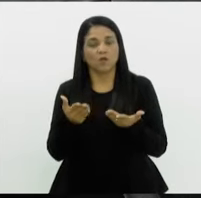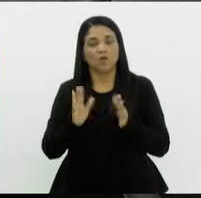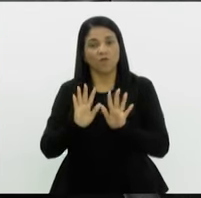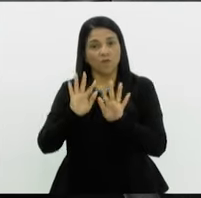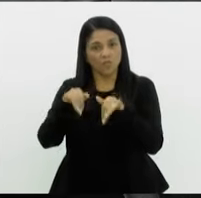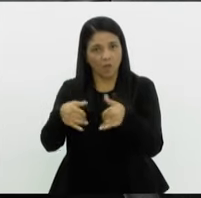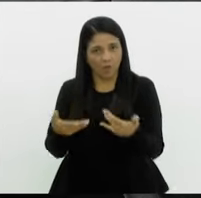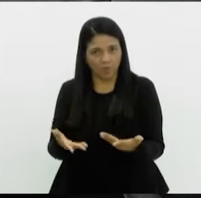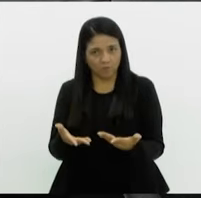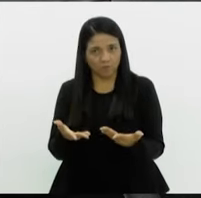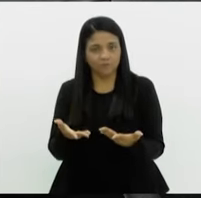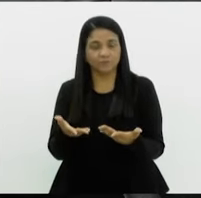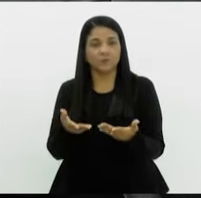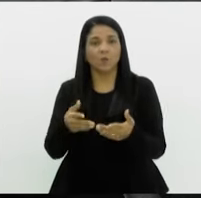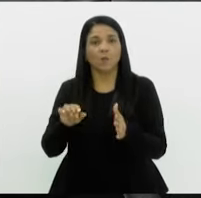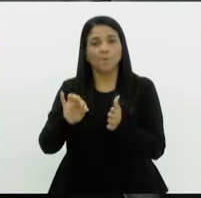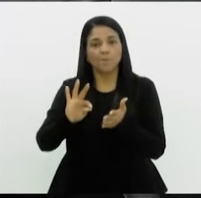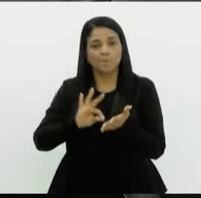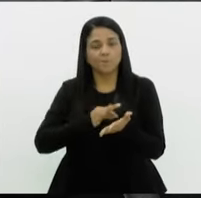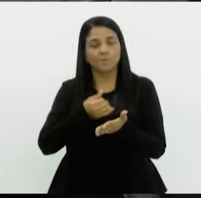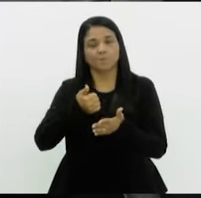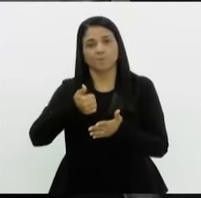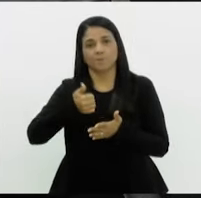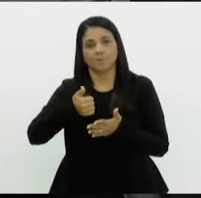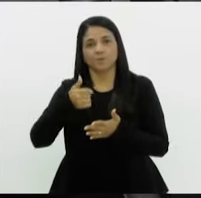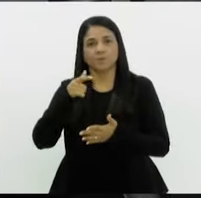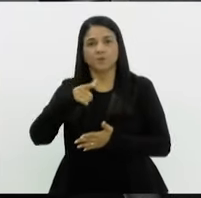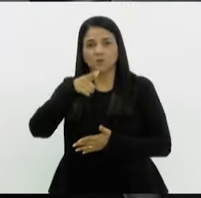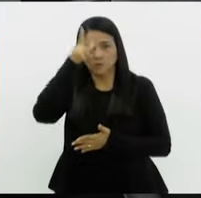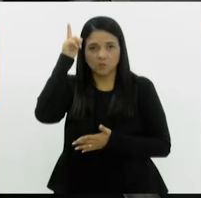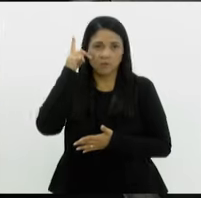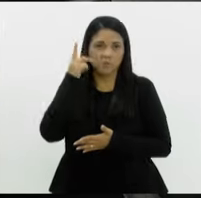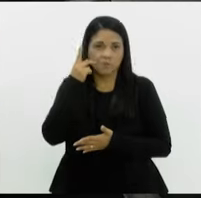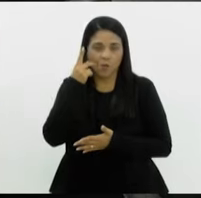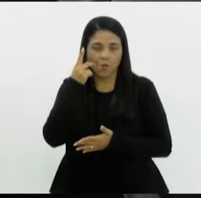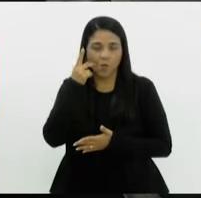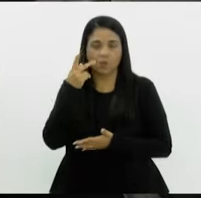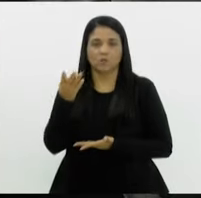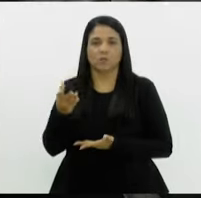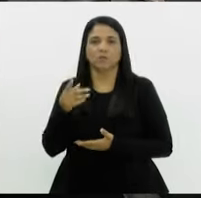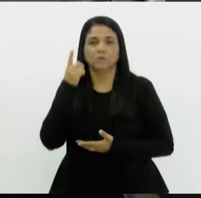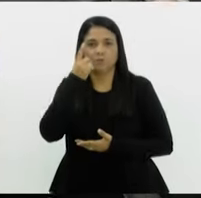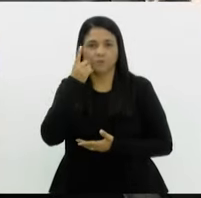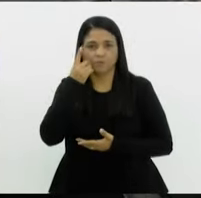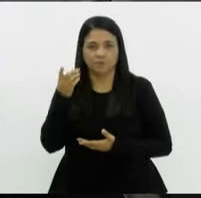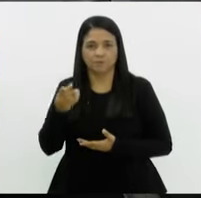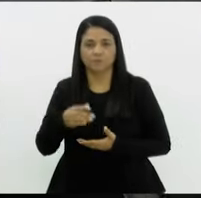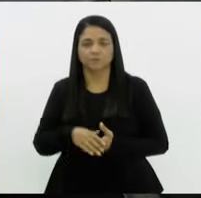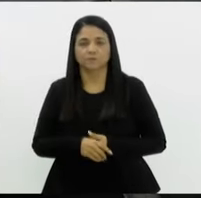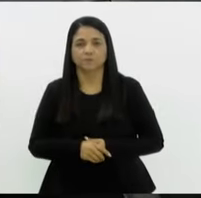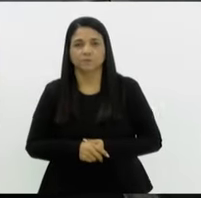final. Primeiro orador escrito, Luiz Paulo Corrêa da Rocha, por favor.